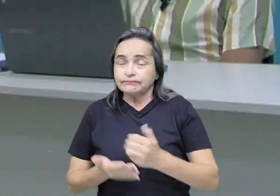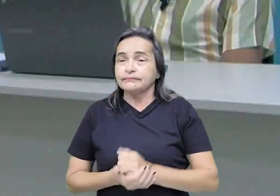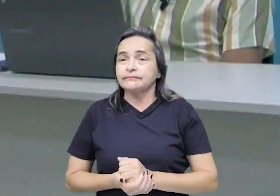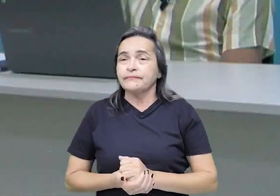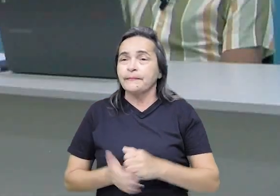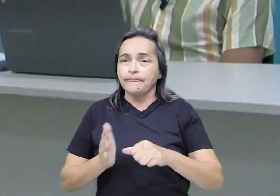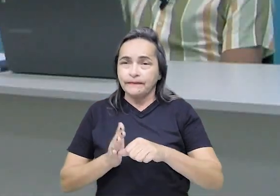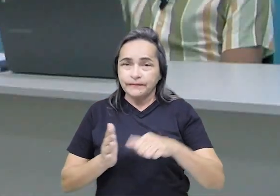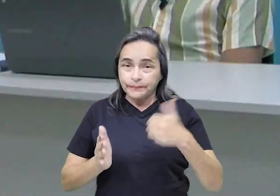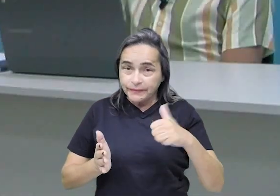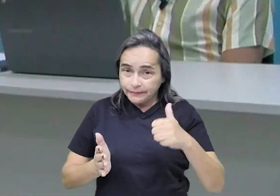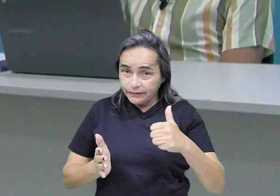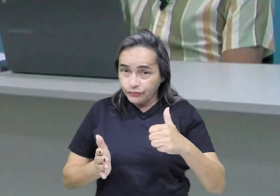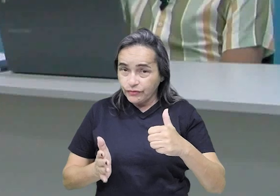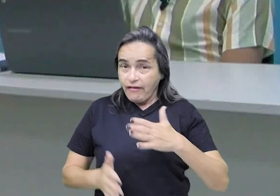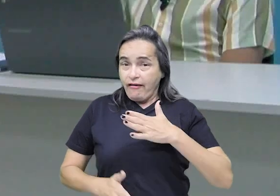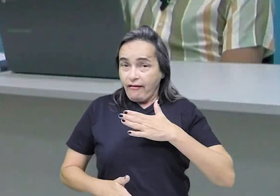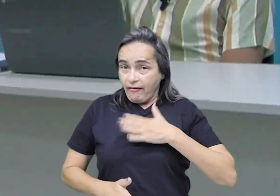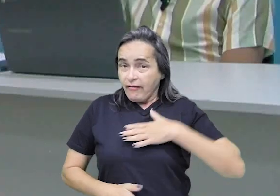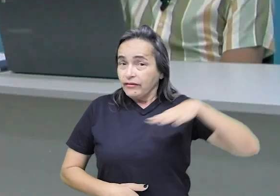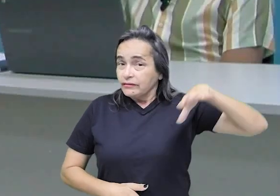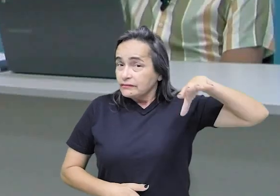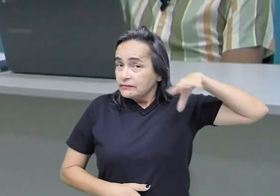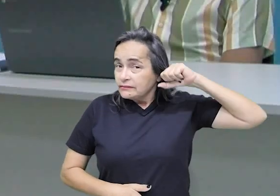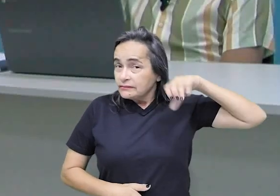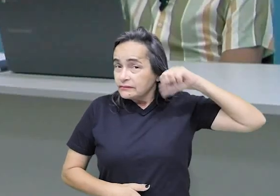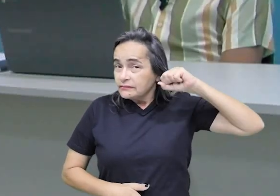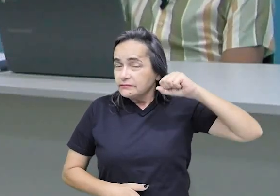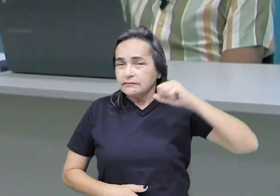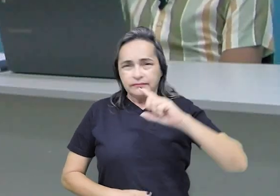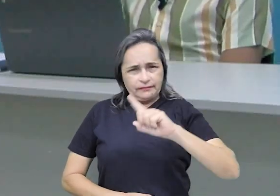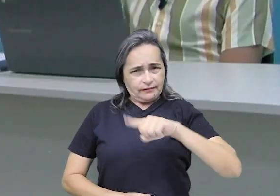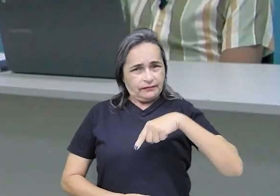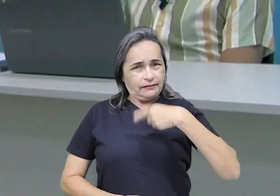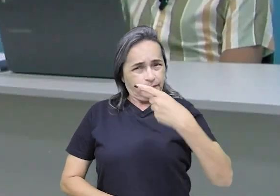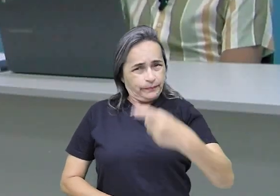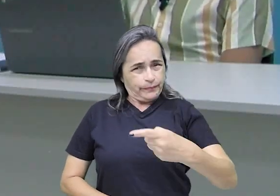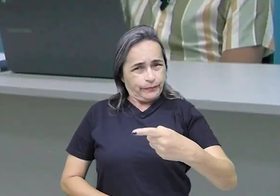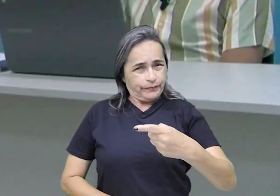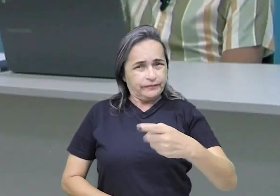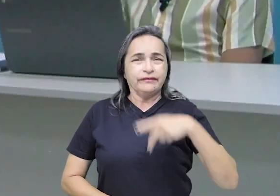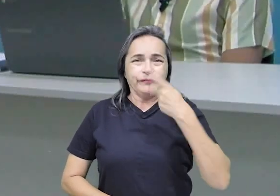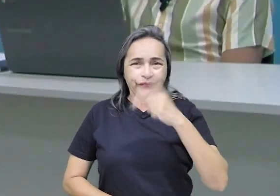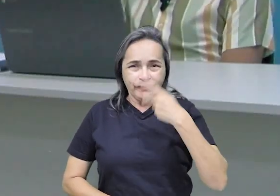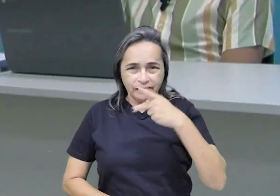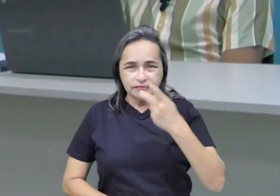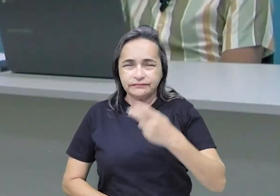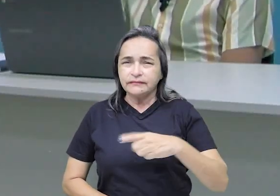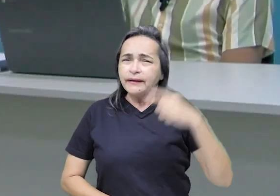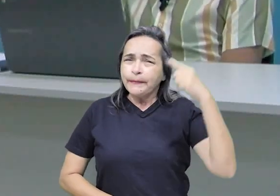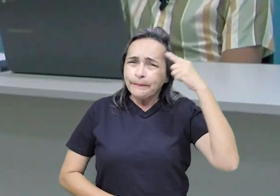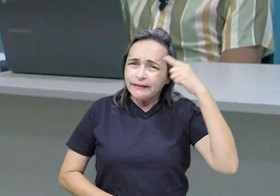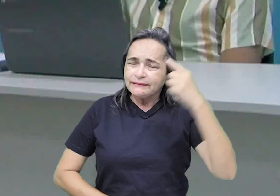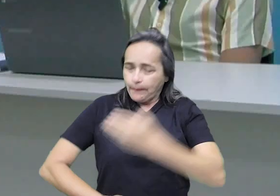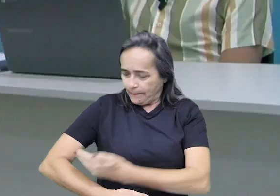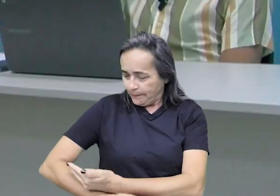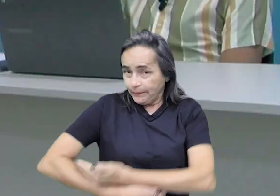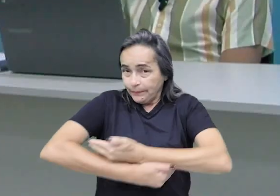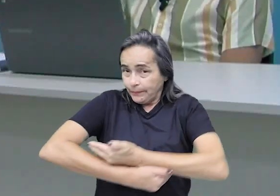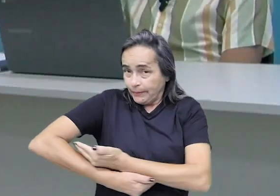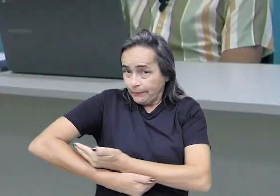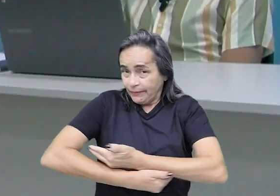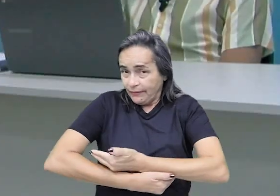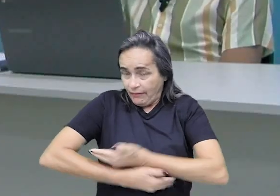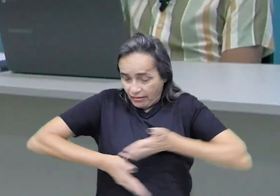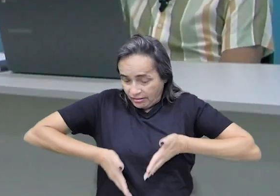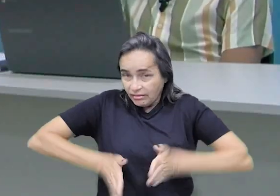falei. Primeiro eu escuto para depois eu falar. Vamos pensar num bebê. O bebê nasce, ele não